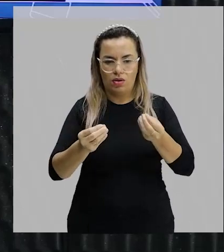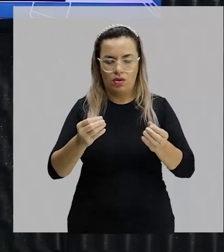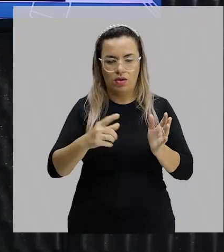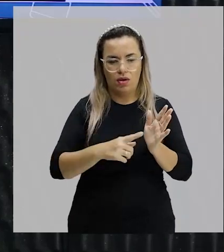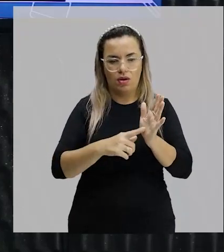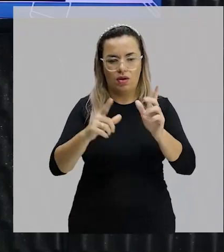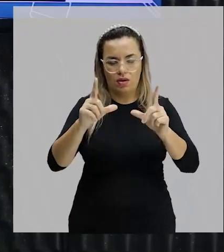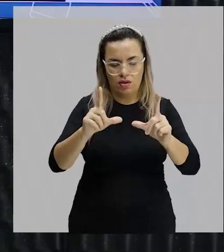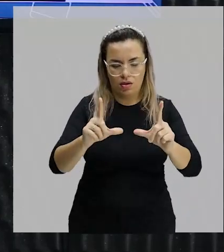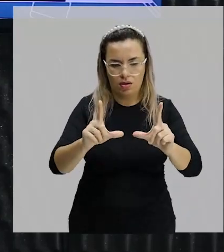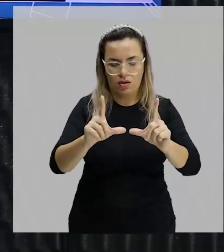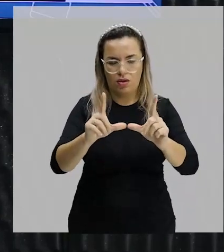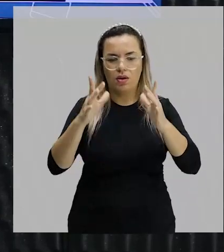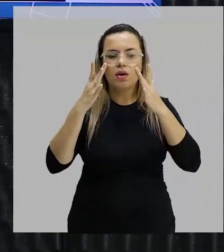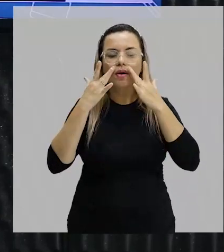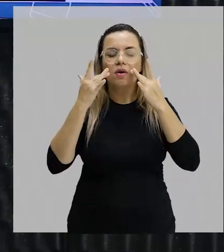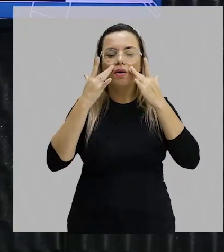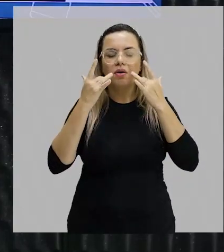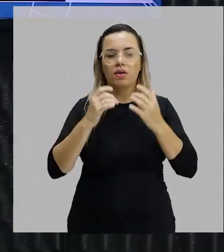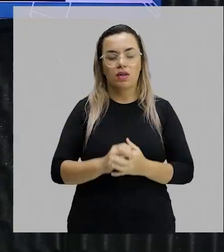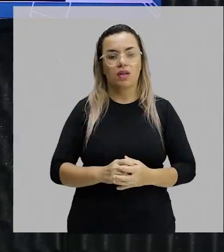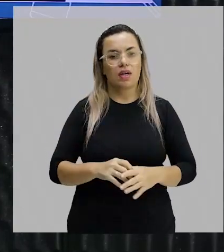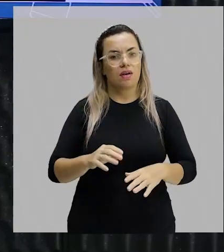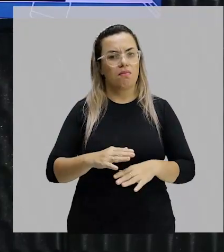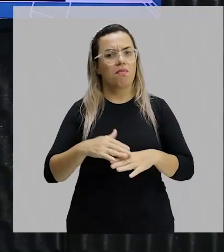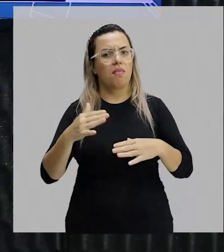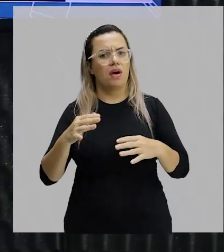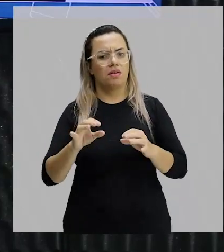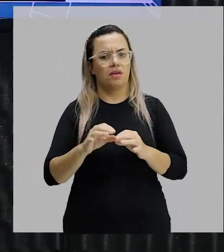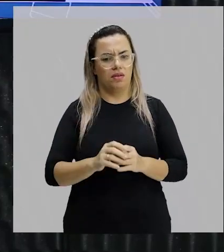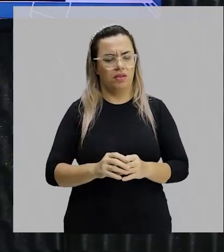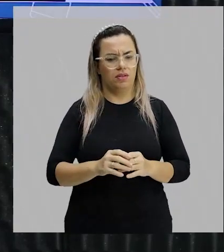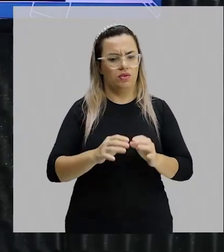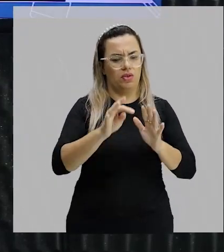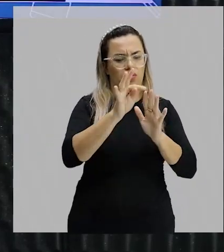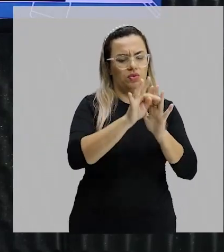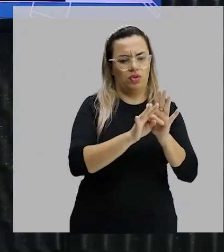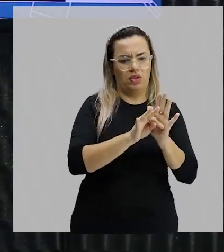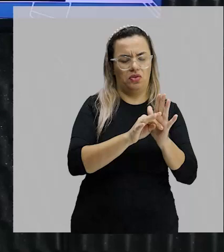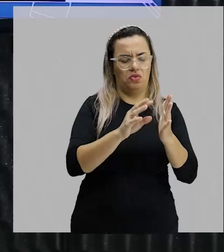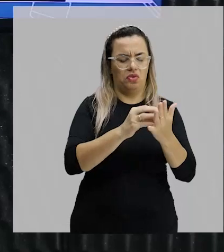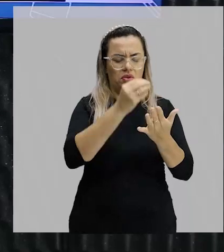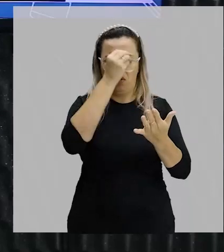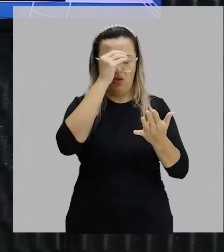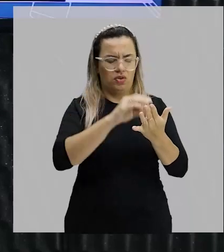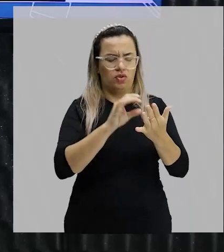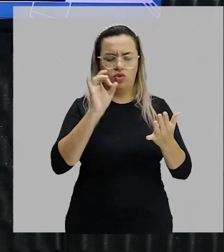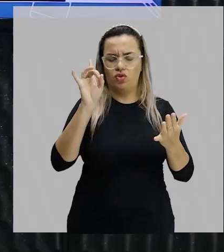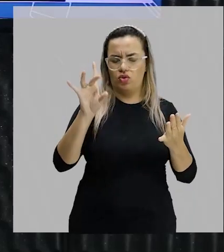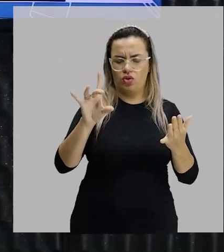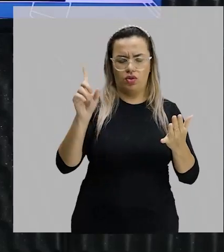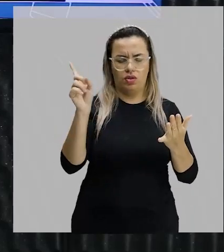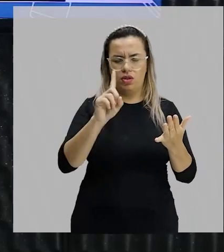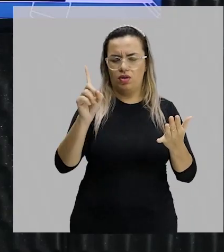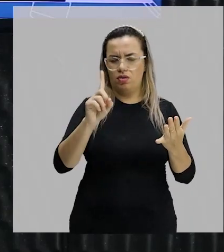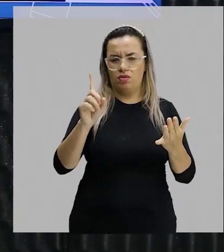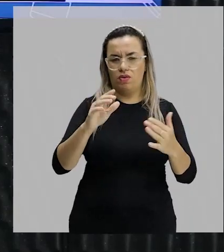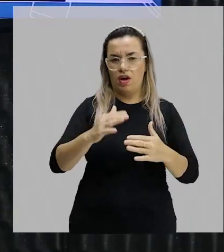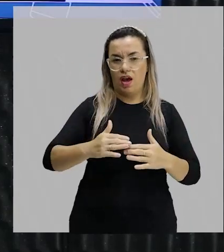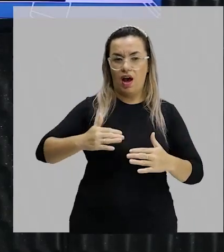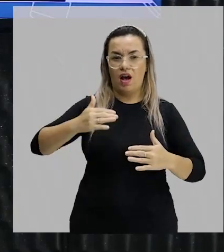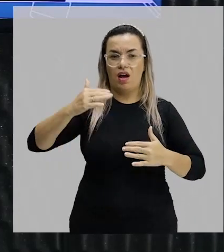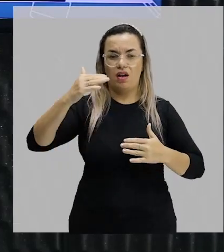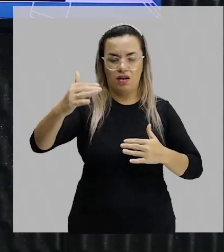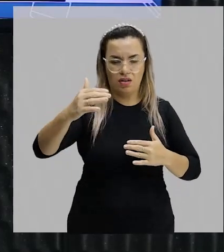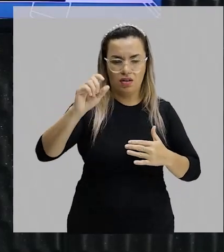teatro é muito mais do que simplesmente você pegar um texto, decorar e apresentar. Ele vai muito além, a gente já tem aulas no YouTube sobre construção